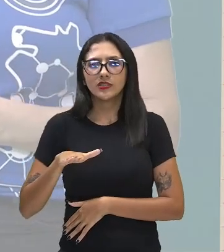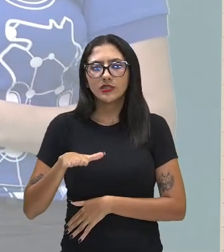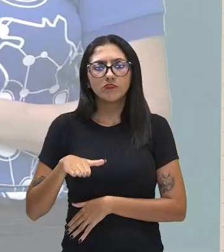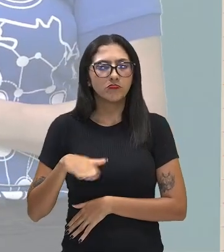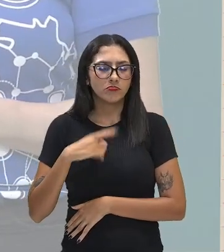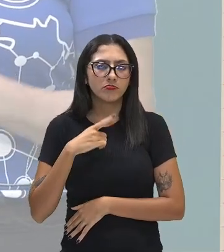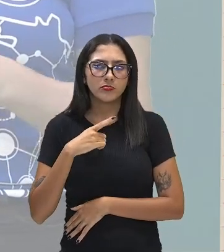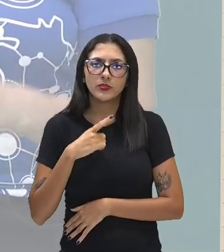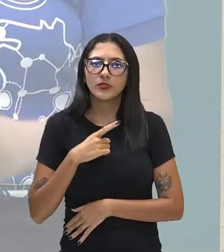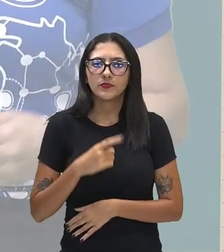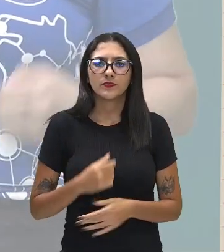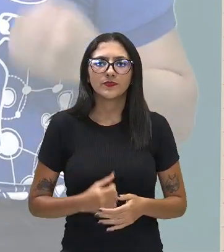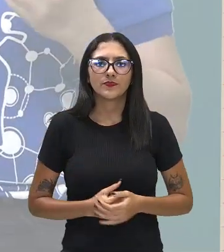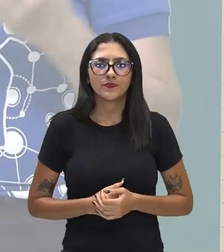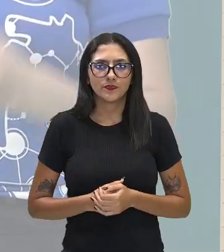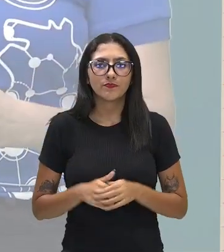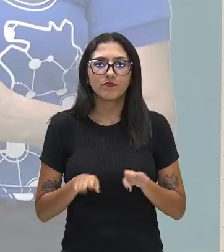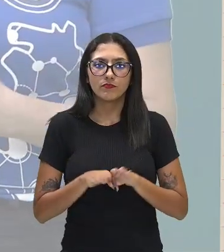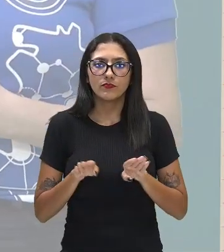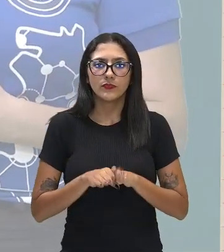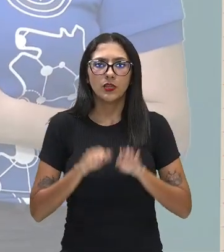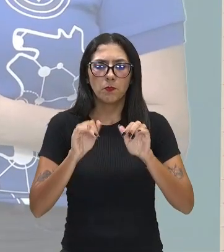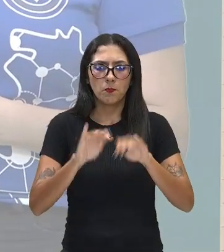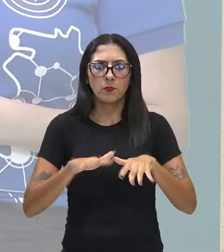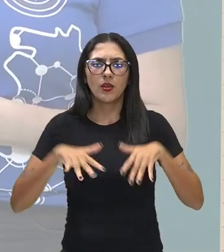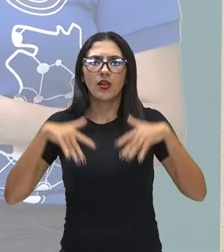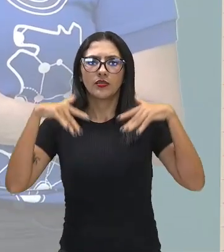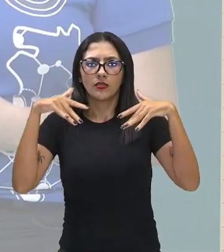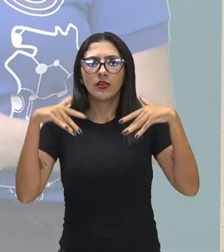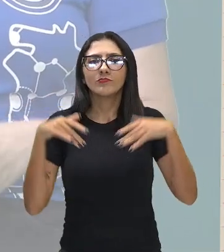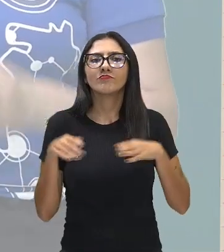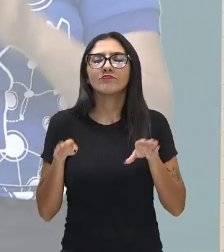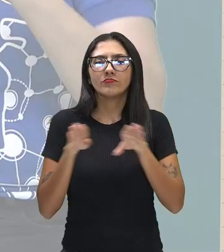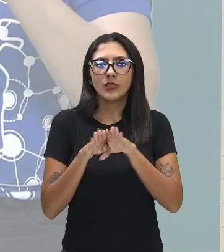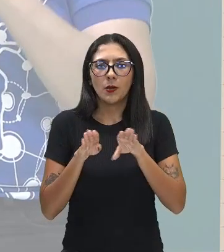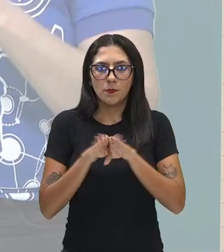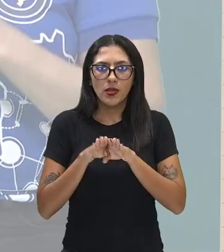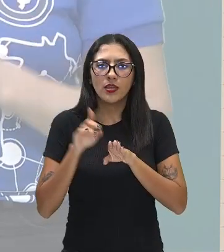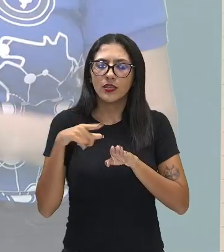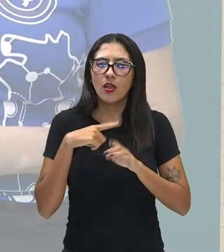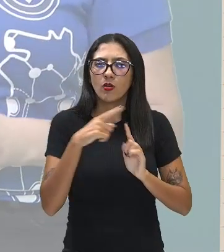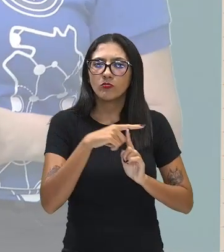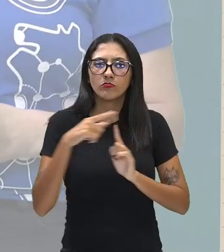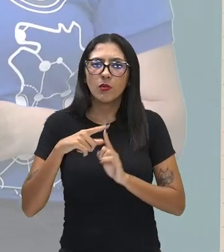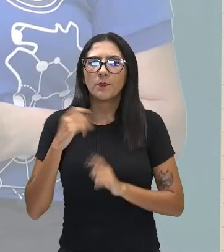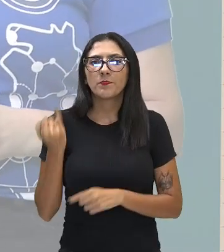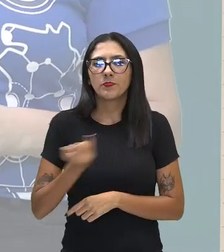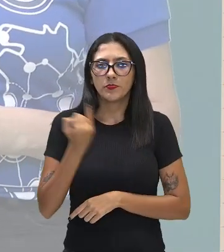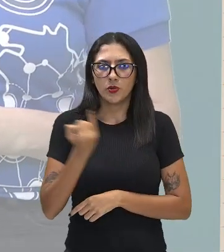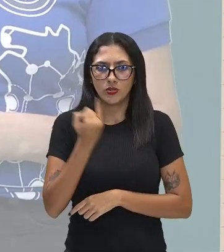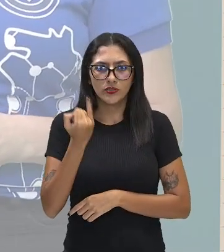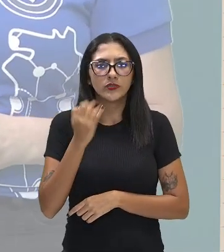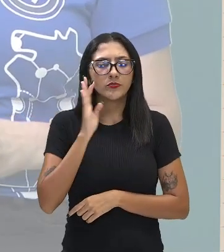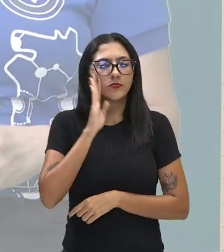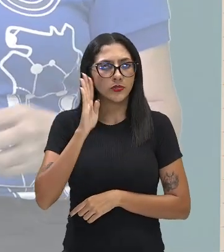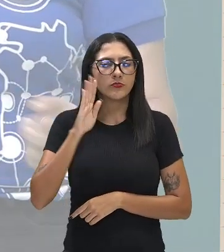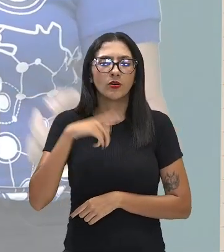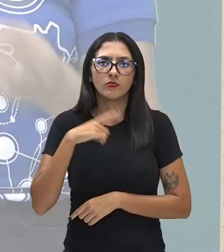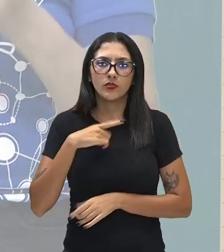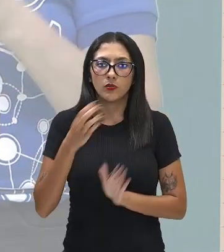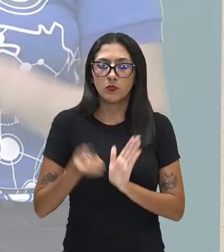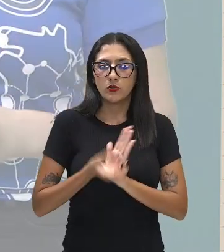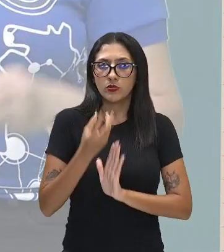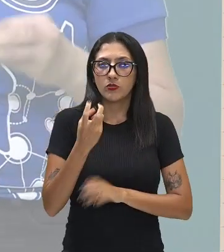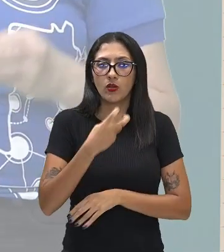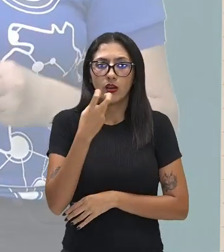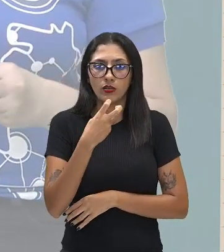sentadinha. A plateia, né, também é um elemento, é um item fundamental dessa situação de produção.